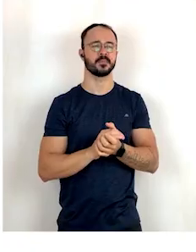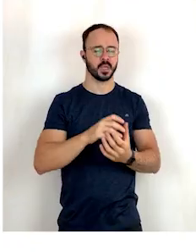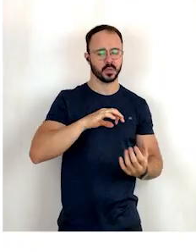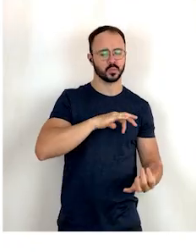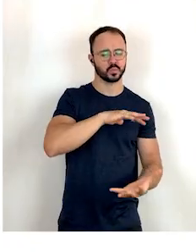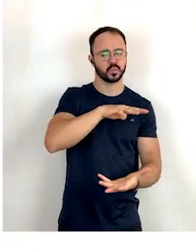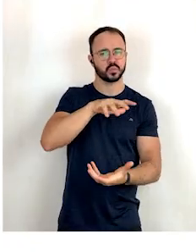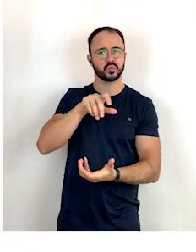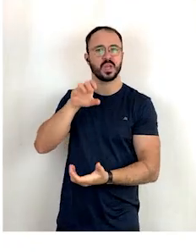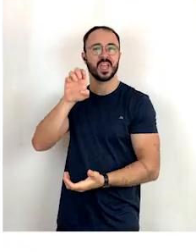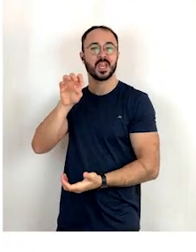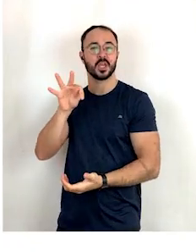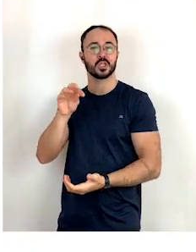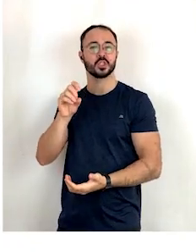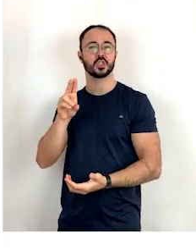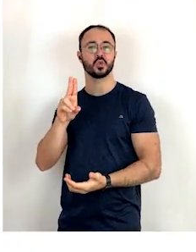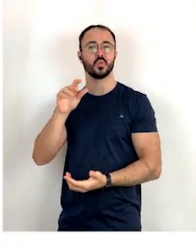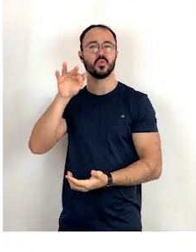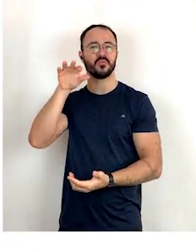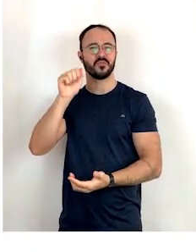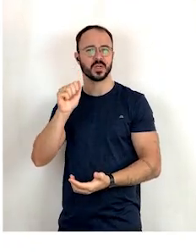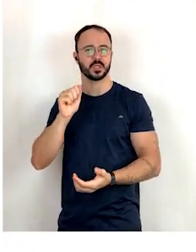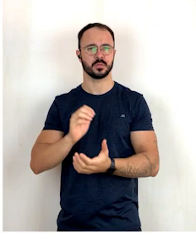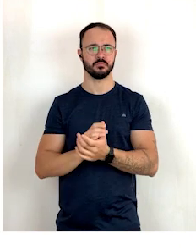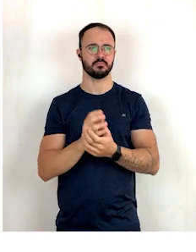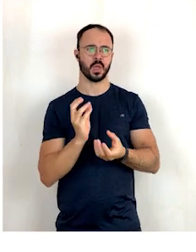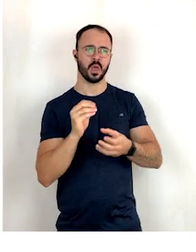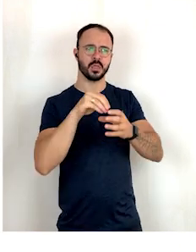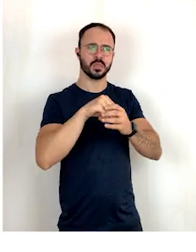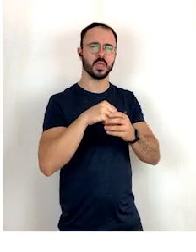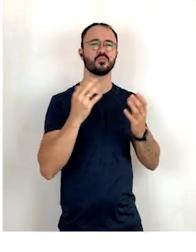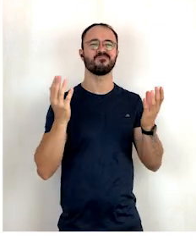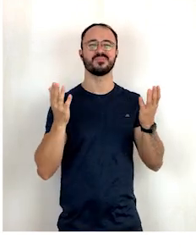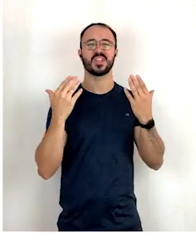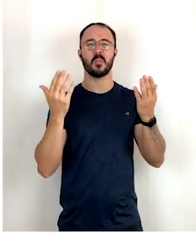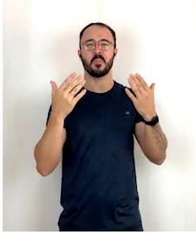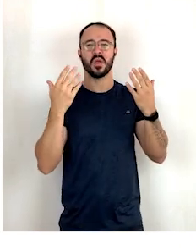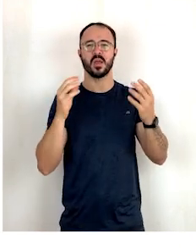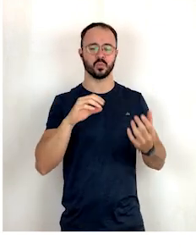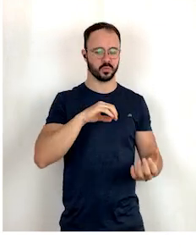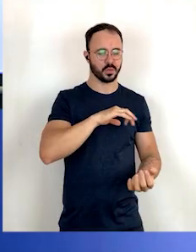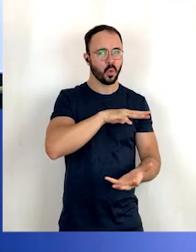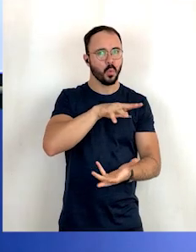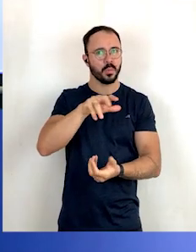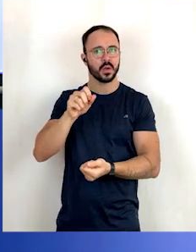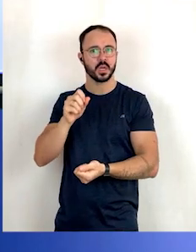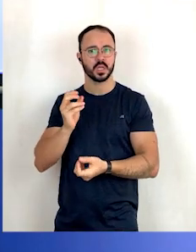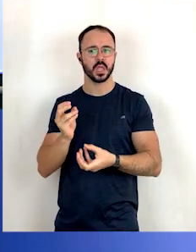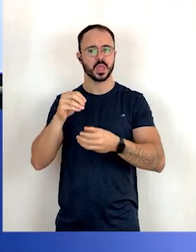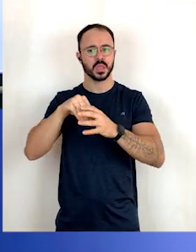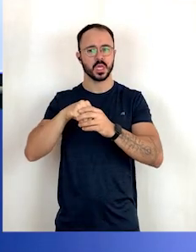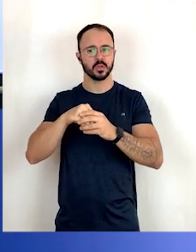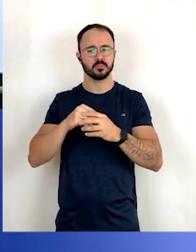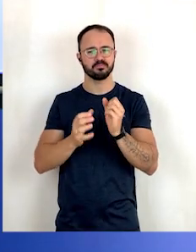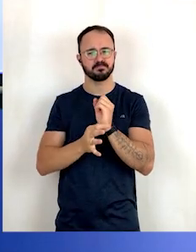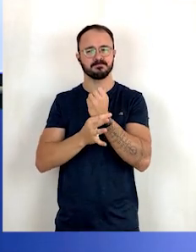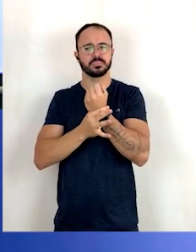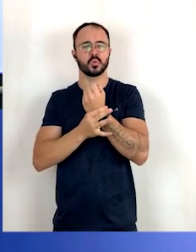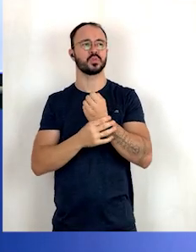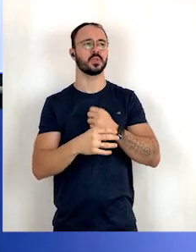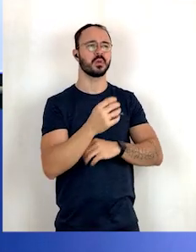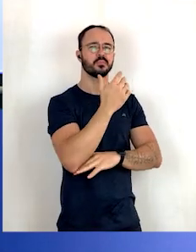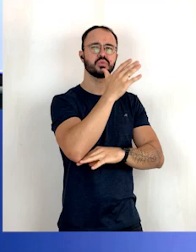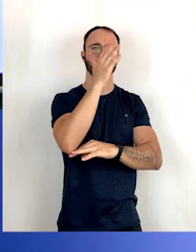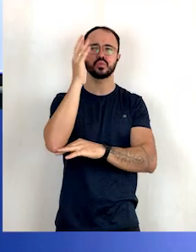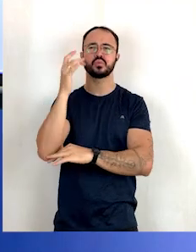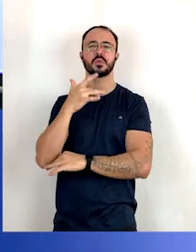global. O efeito estufa é um fenômeno que mantém a temperatura ideal para a Terra. Porém, quando você tem uma liberação de gases de efeito